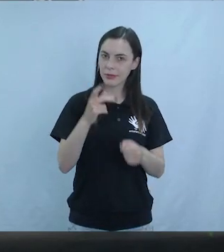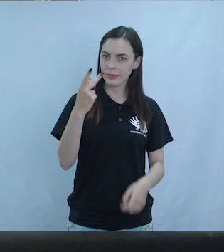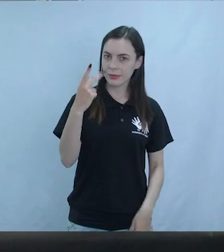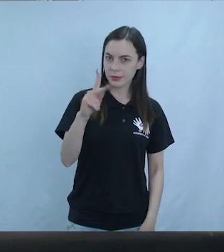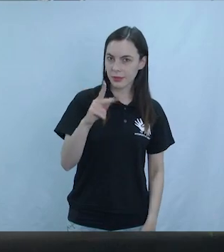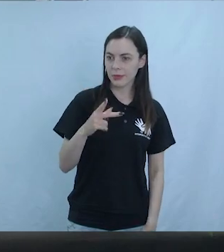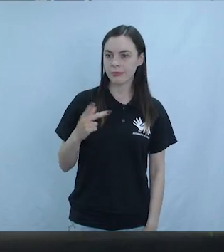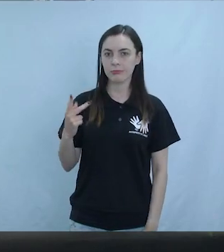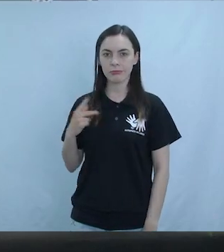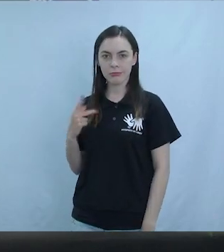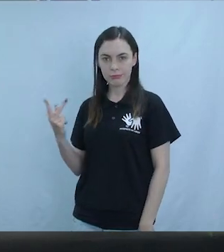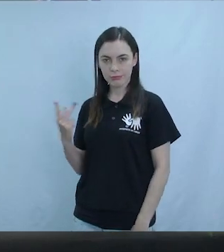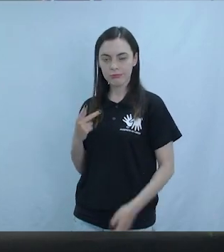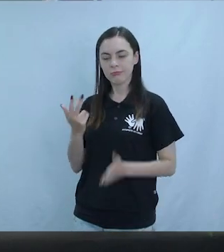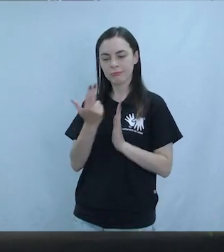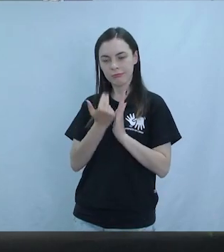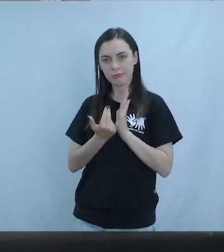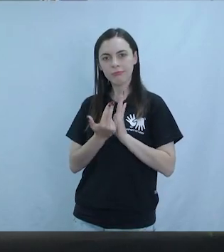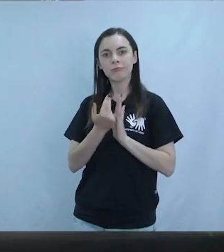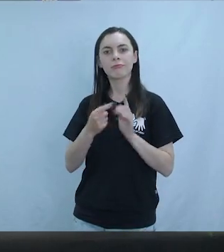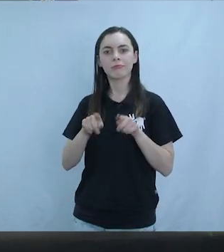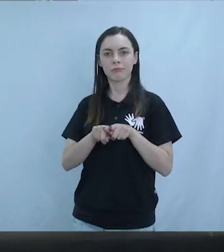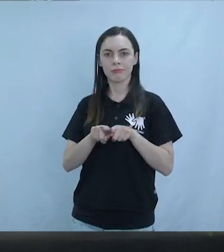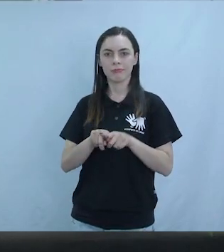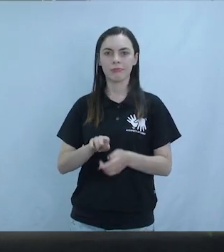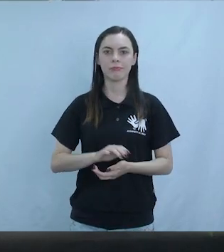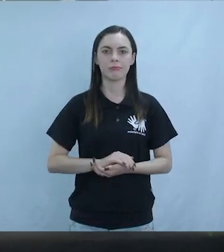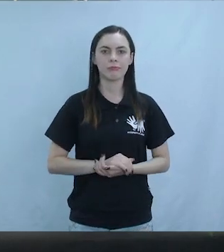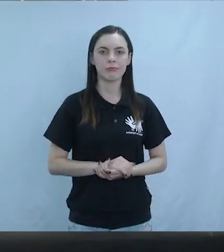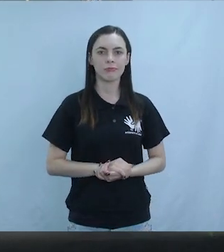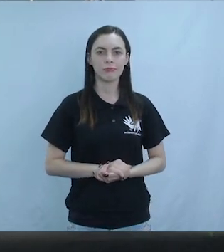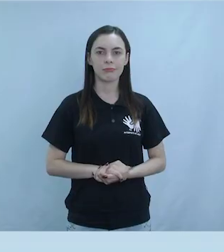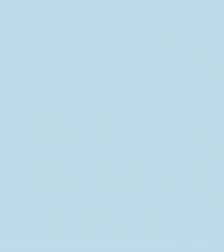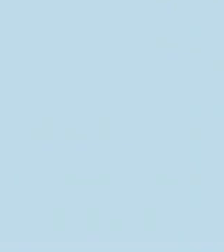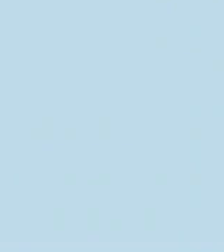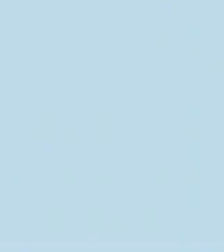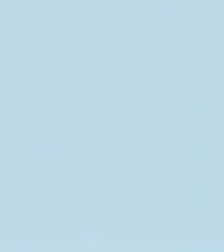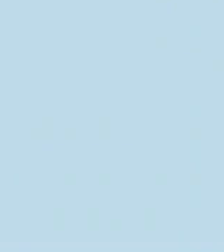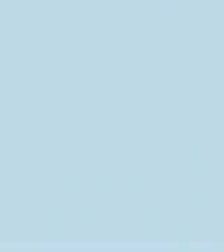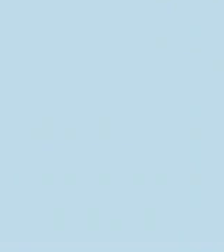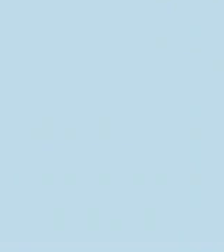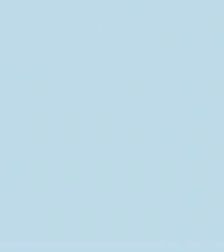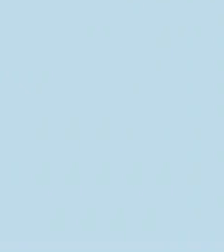vá, faça o seu e nós vamos fazer o nosso.